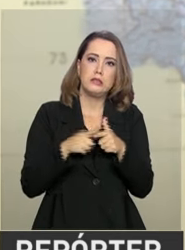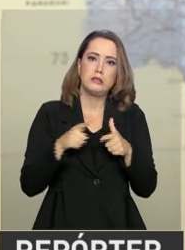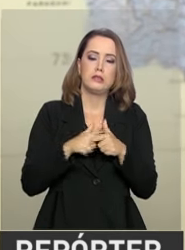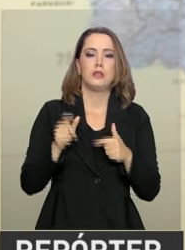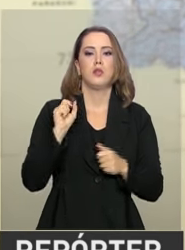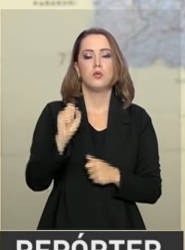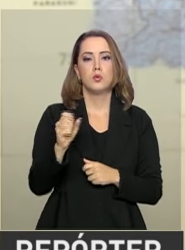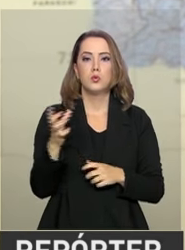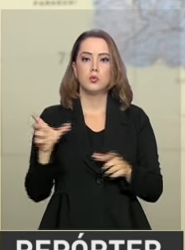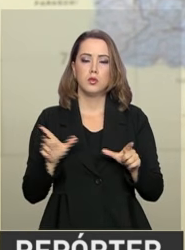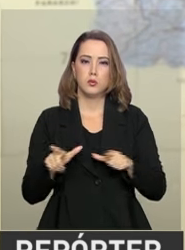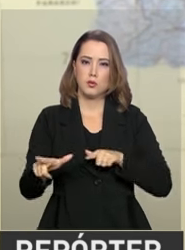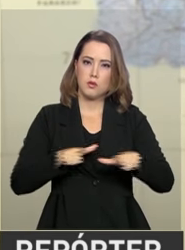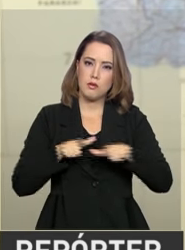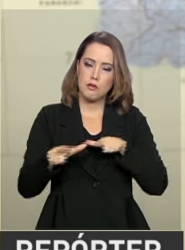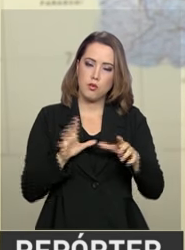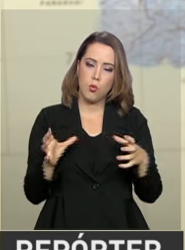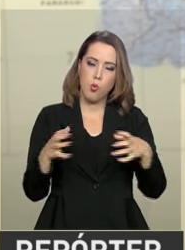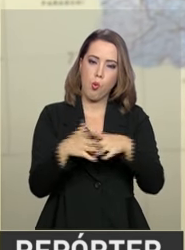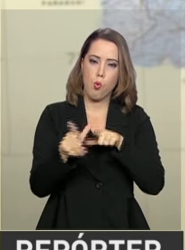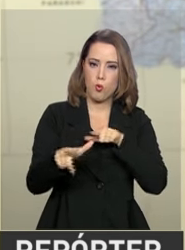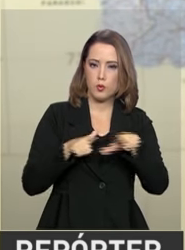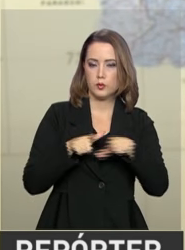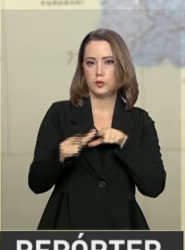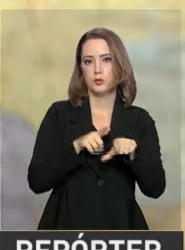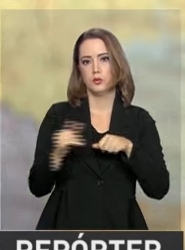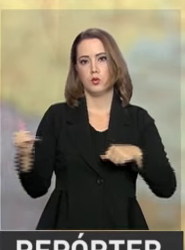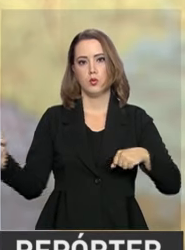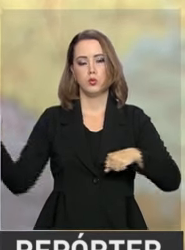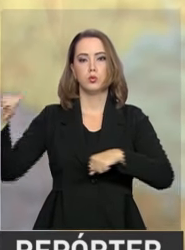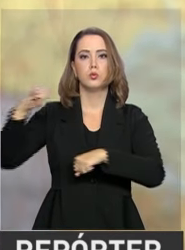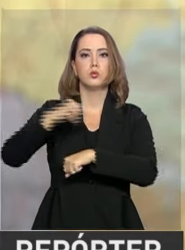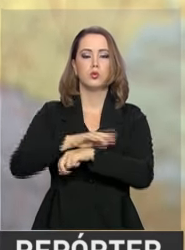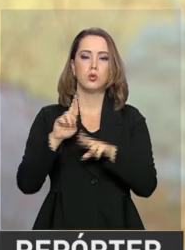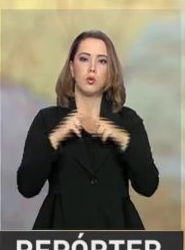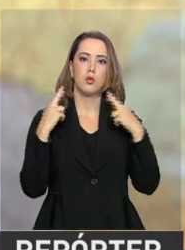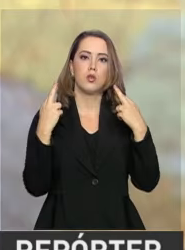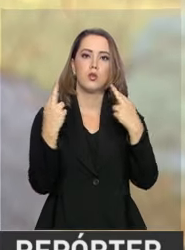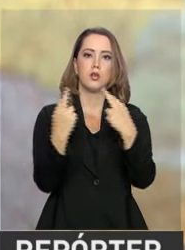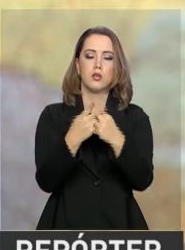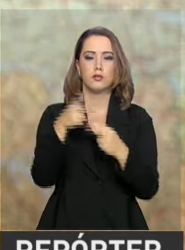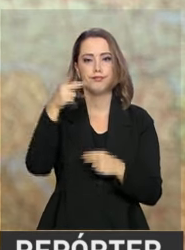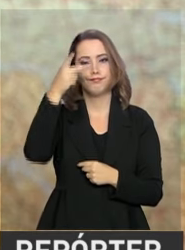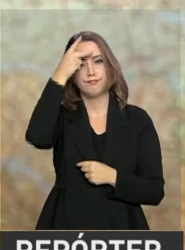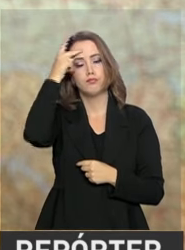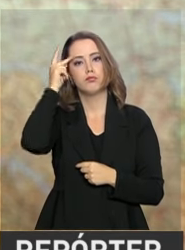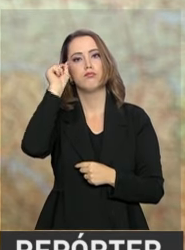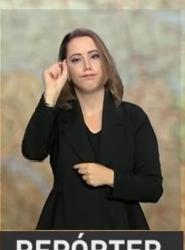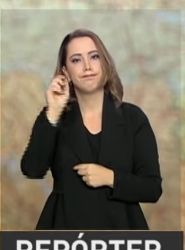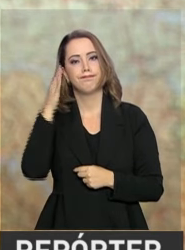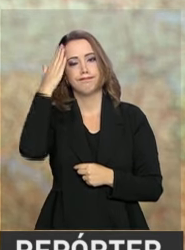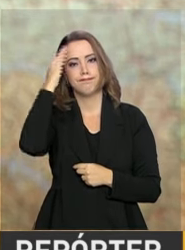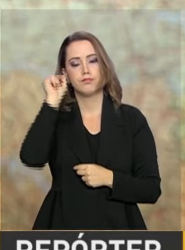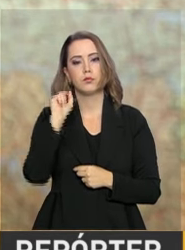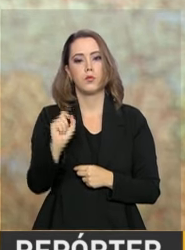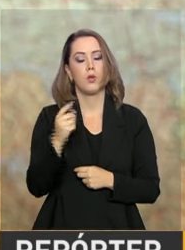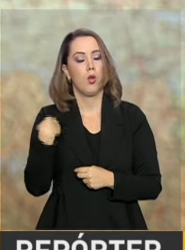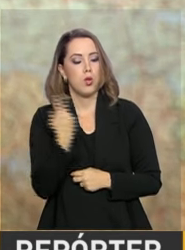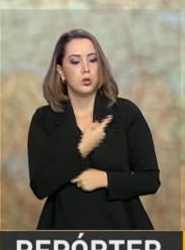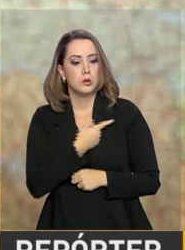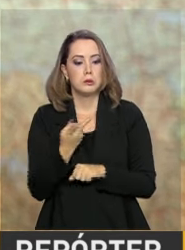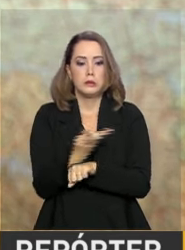grupo de trabalho coordenado pela secretaria de aviação civil que reúne representantes do setor nós estamos buscando